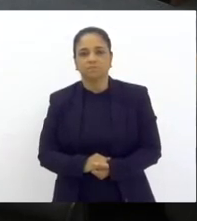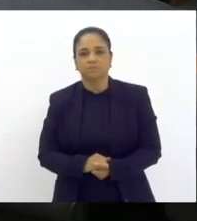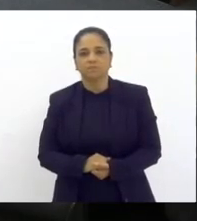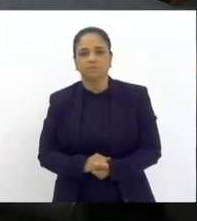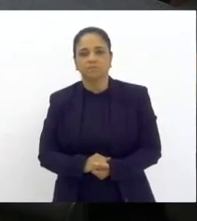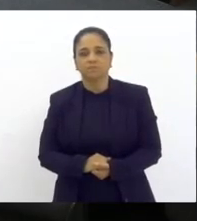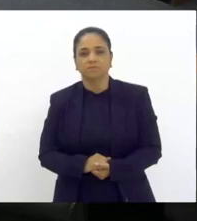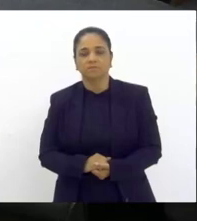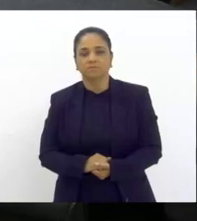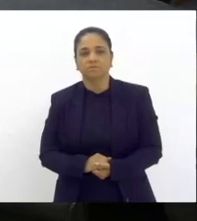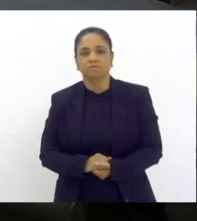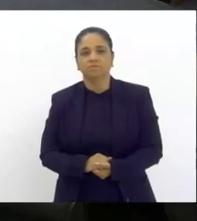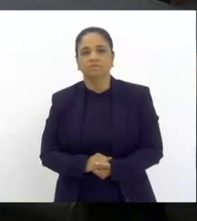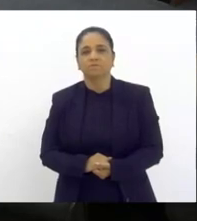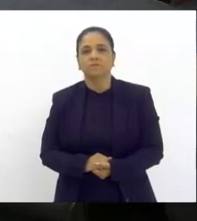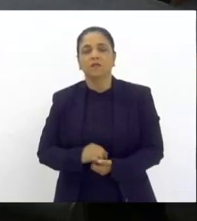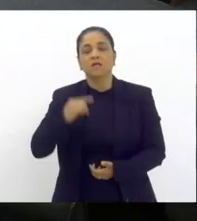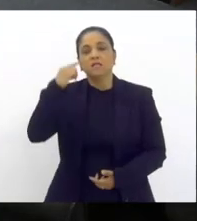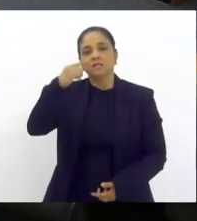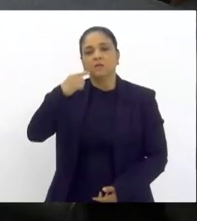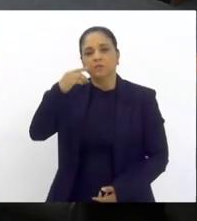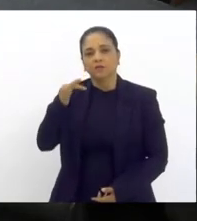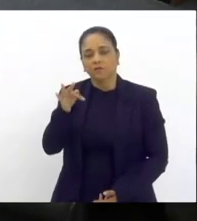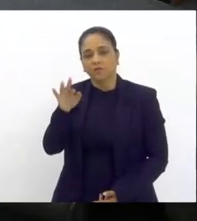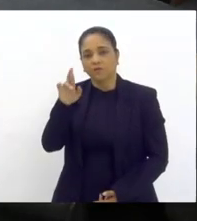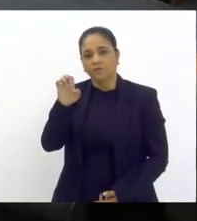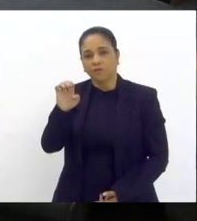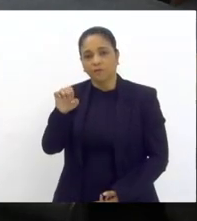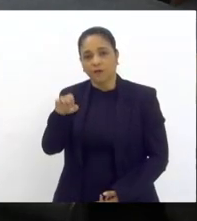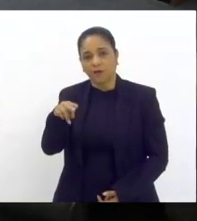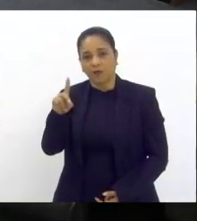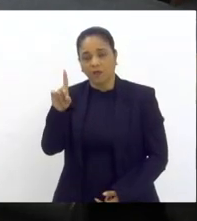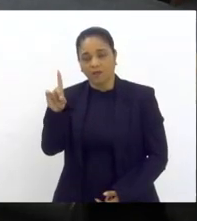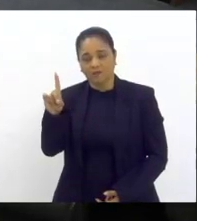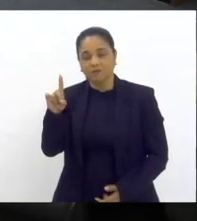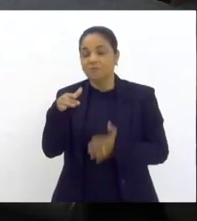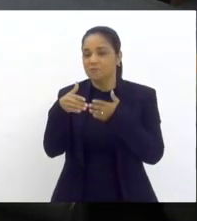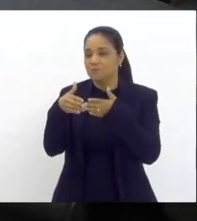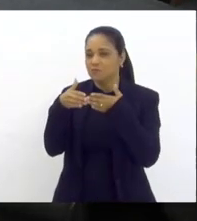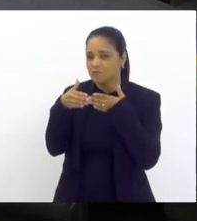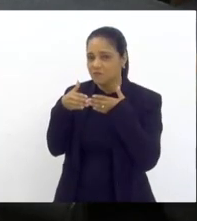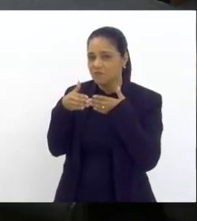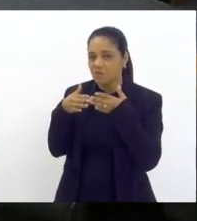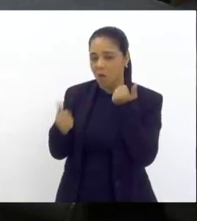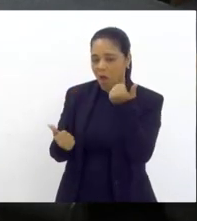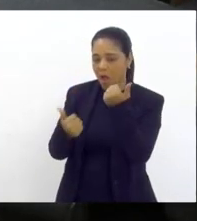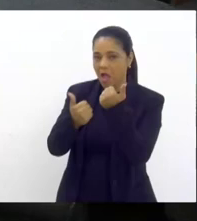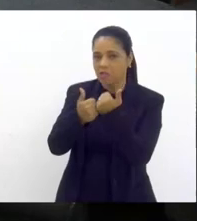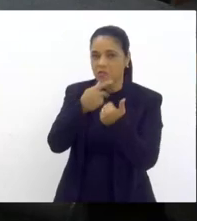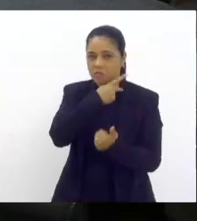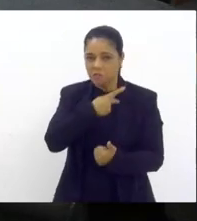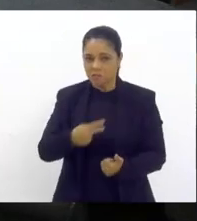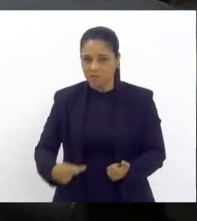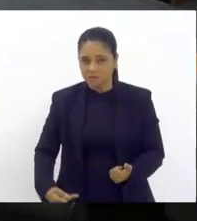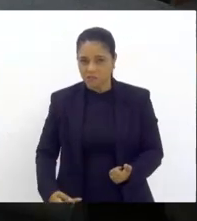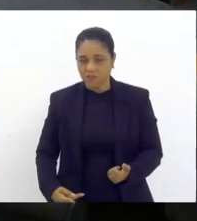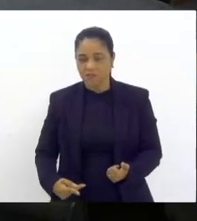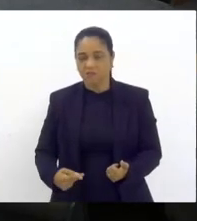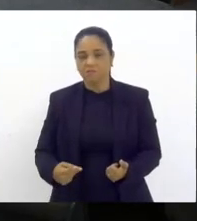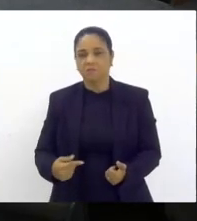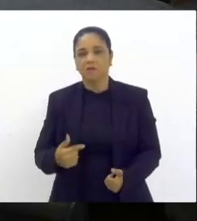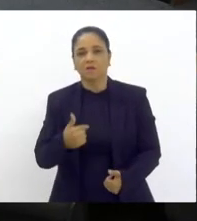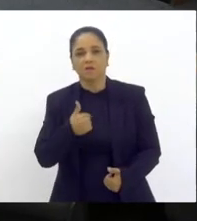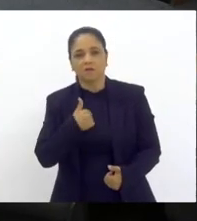Sim, excelentíssimo deputado Fred, por favor, pode assumir aqui a presidência para que eu